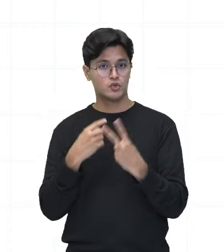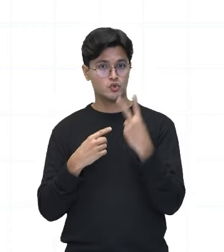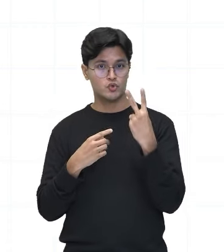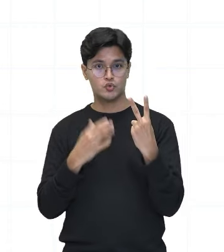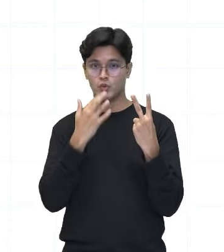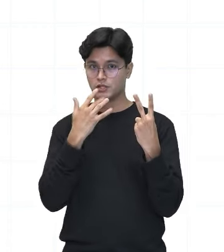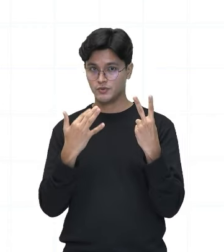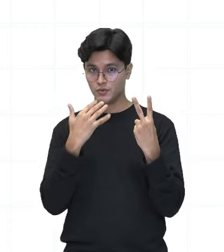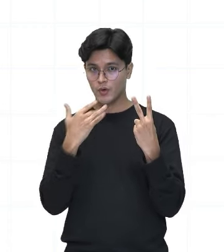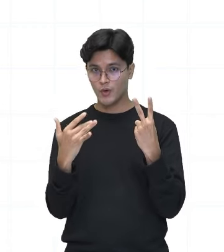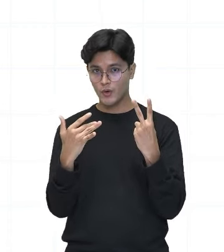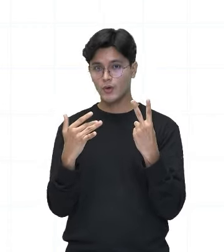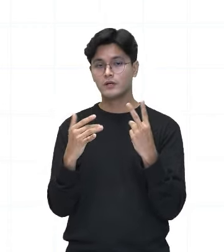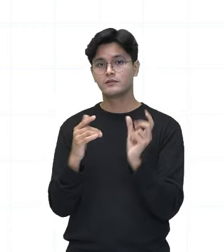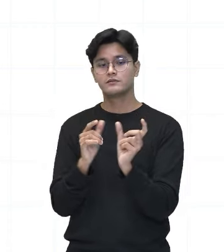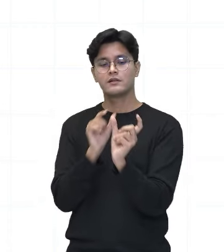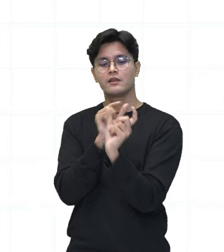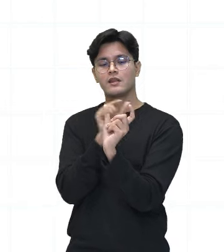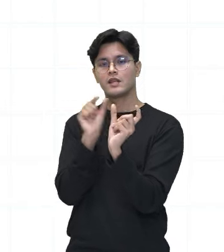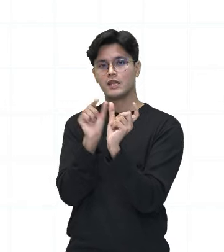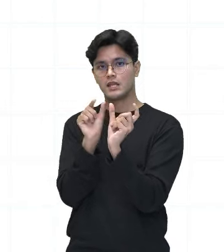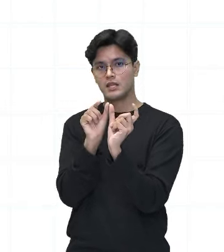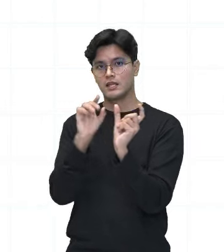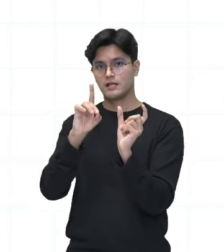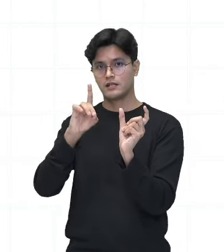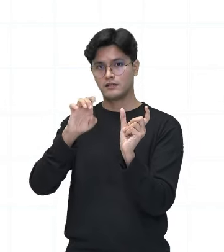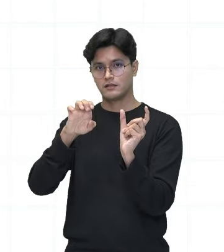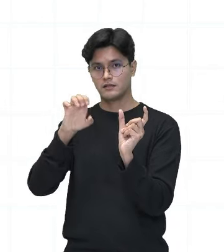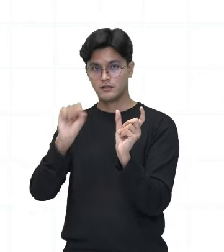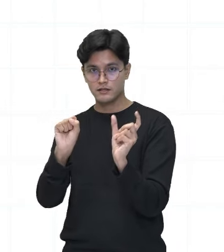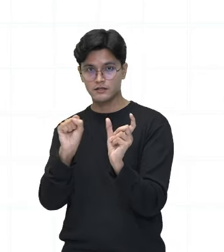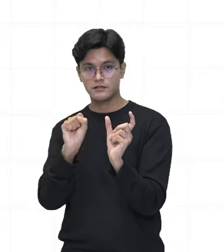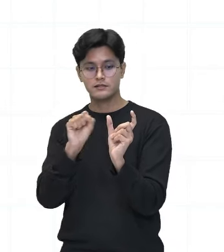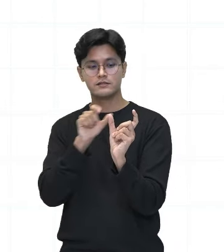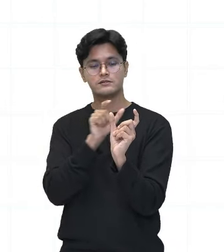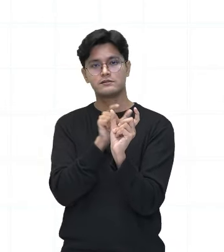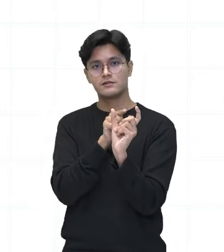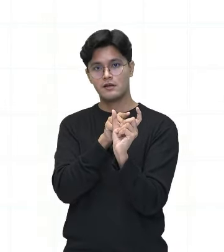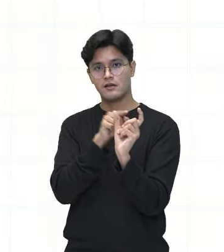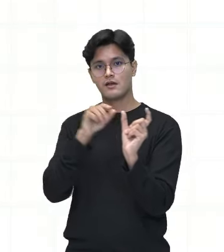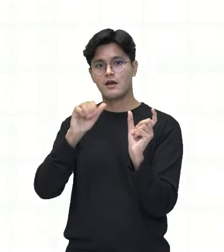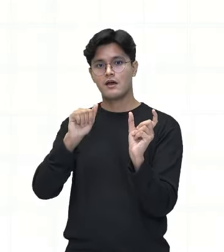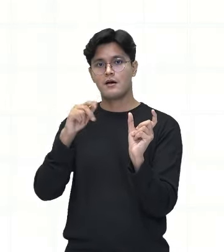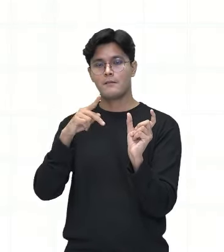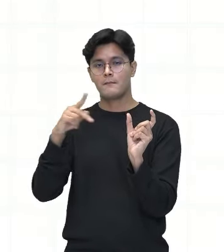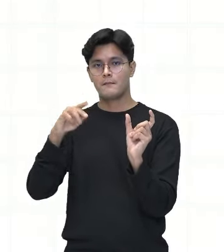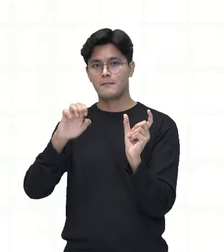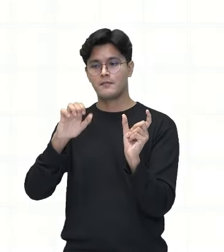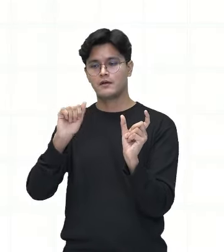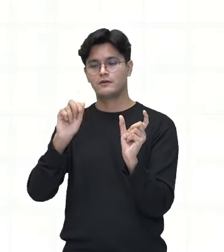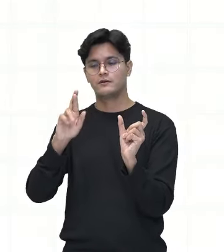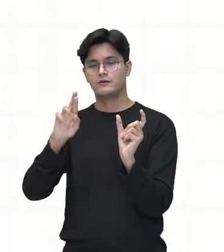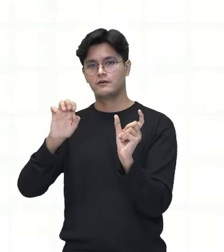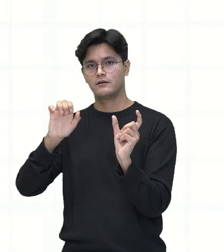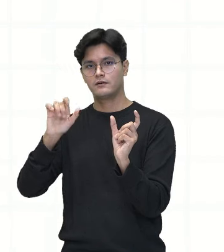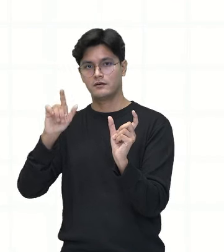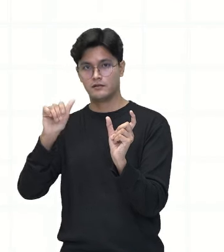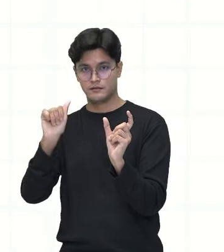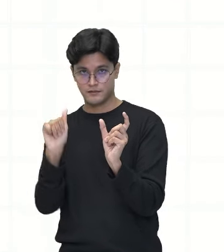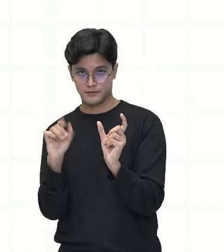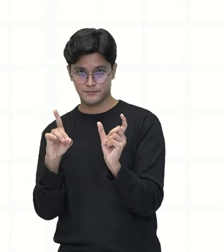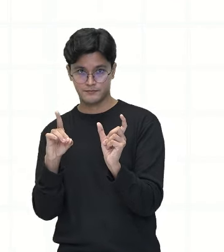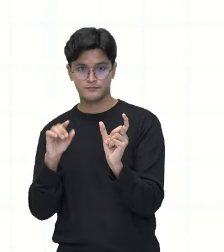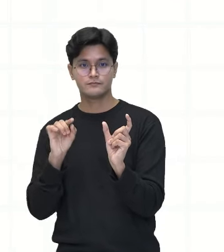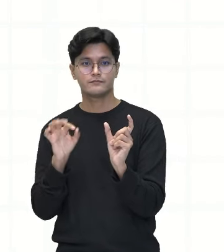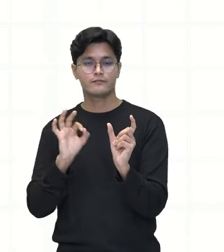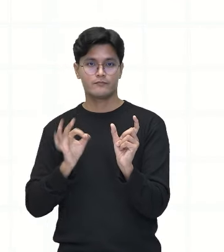o this e tem o appeared. In the dryer, but I could not find it